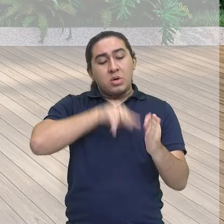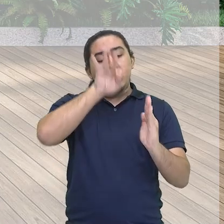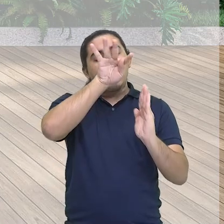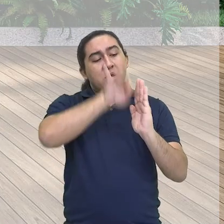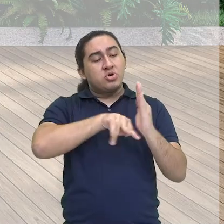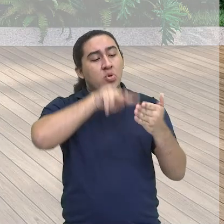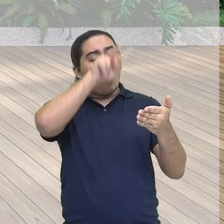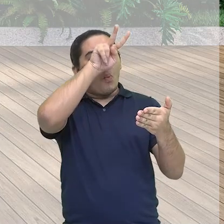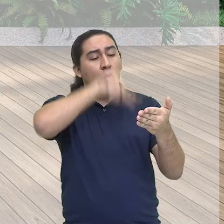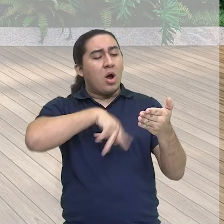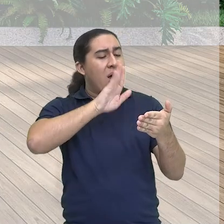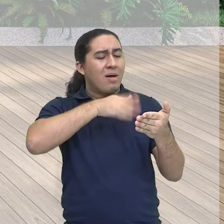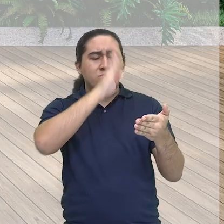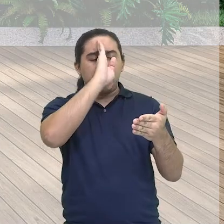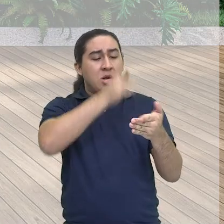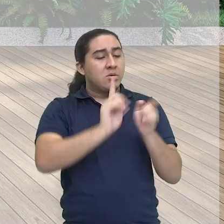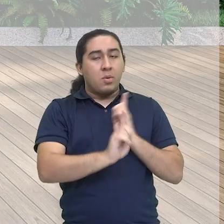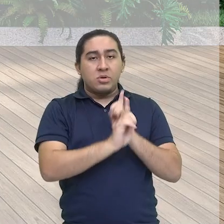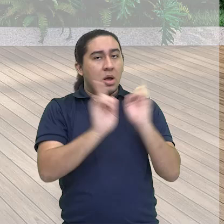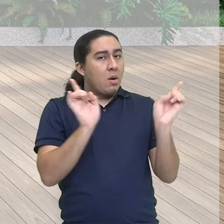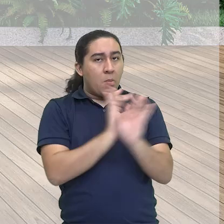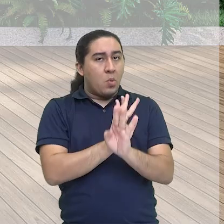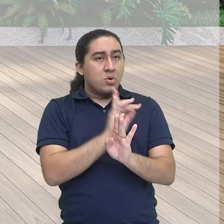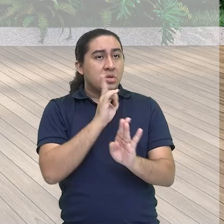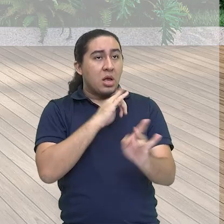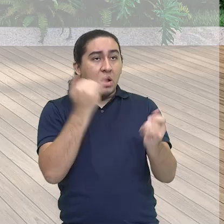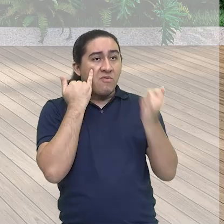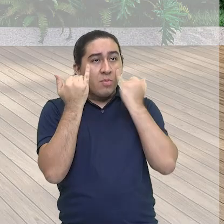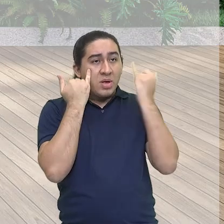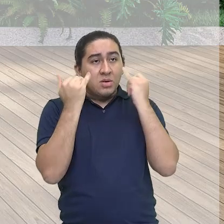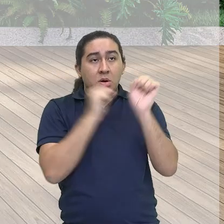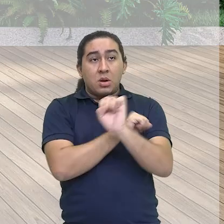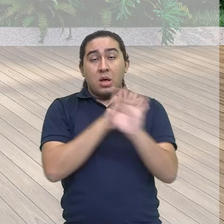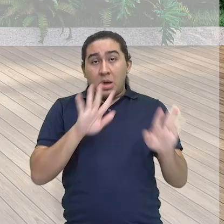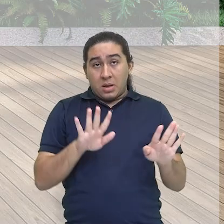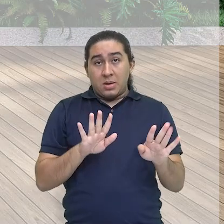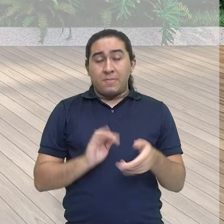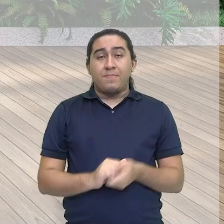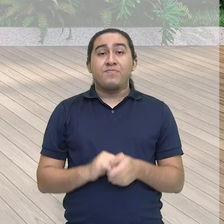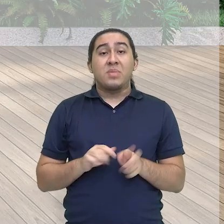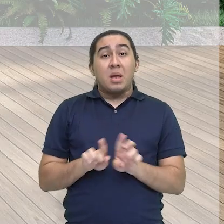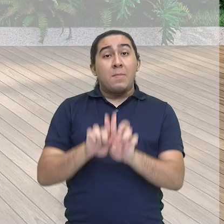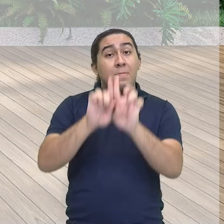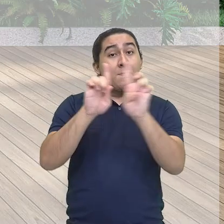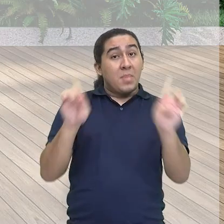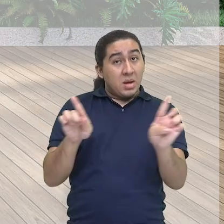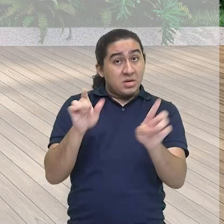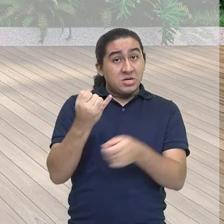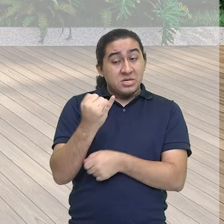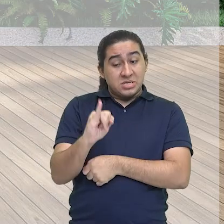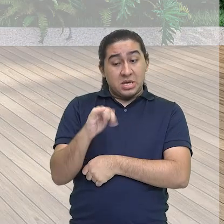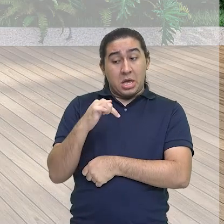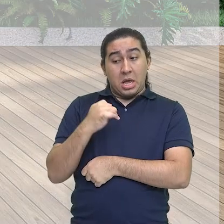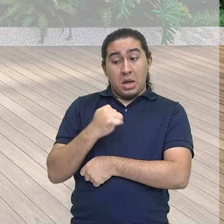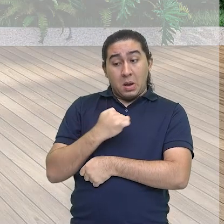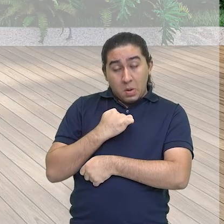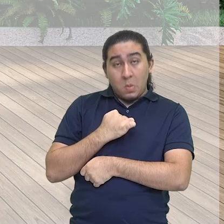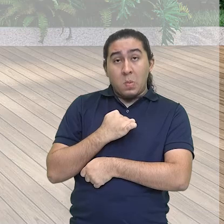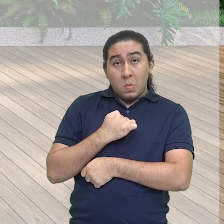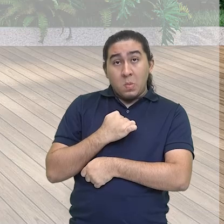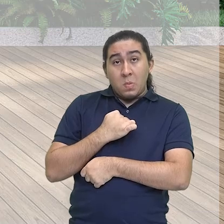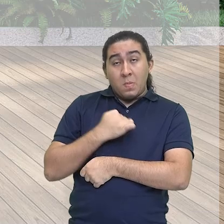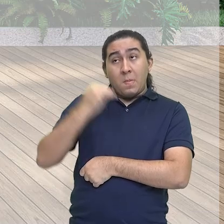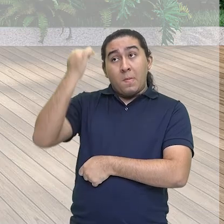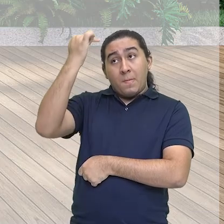eu já observo que tem aquele detalhe, tem aquela informação. Já quando eu deduzo, eu